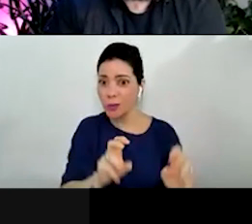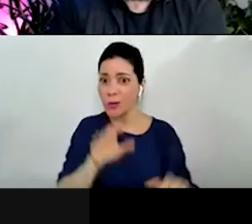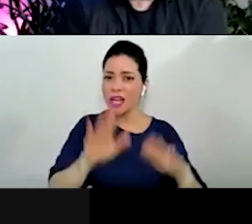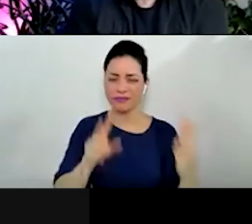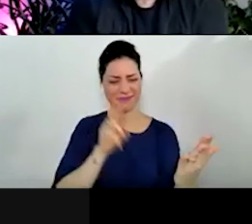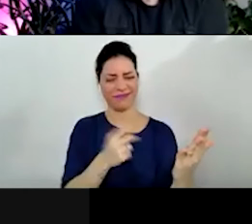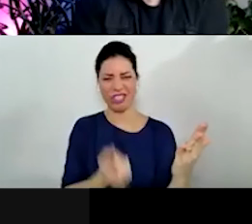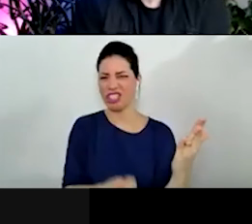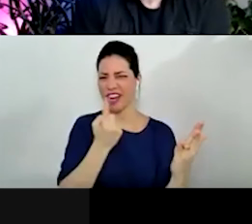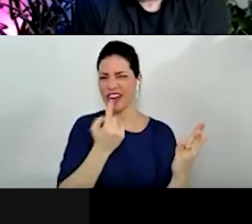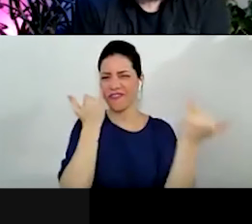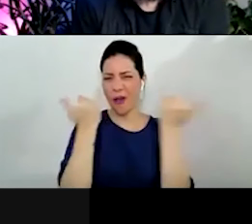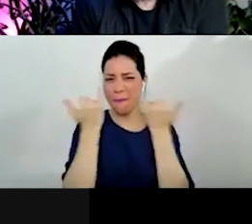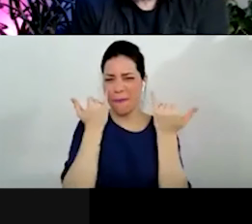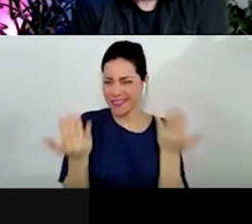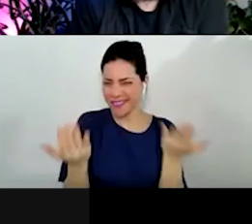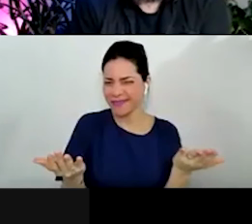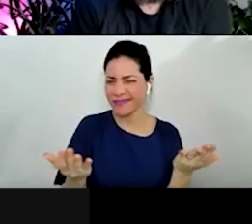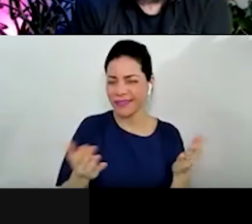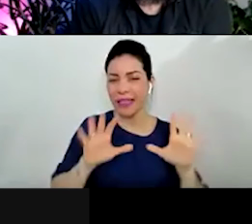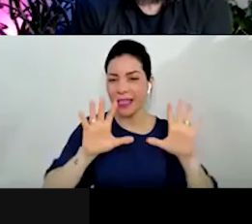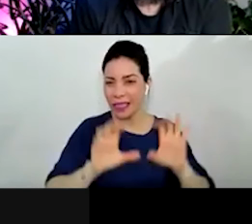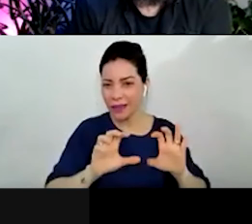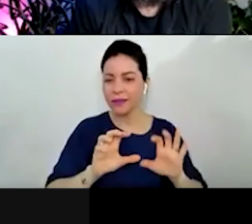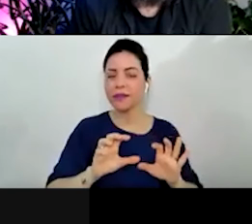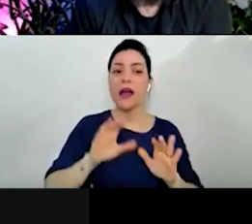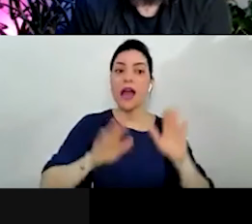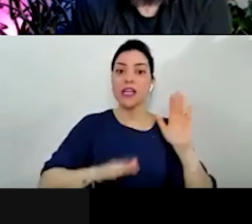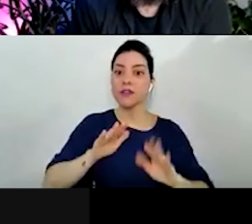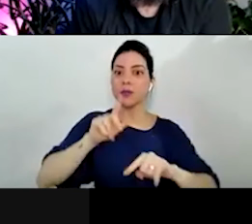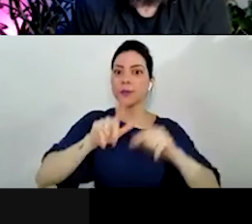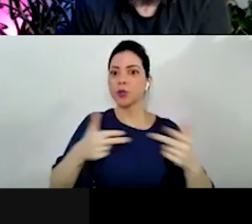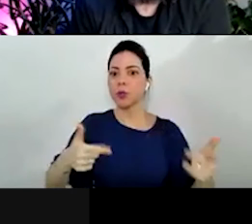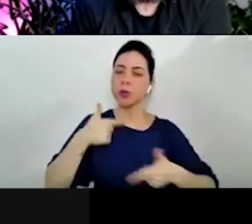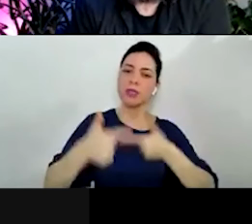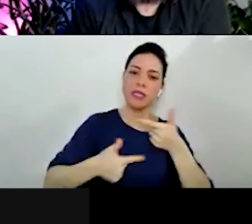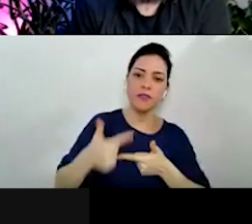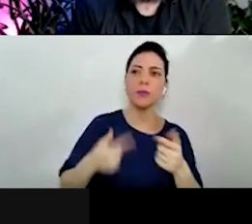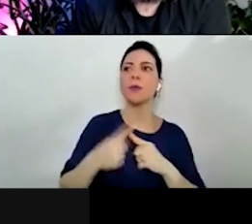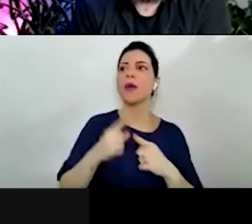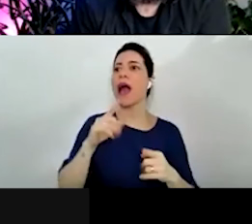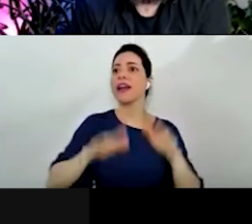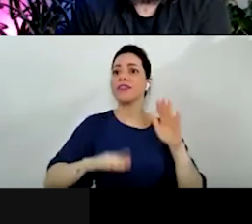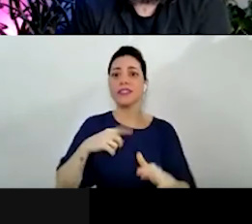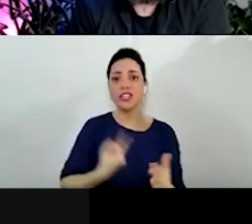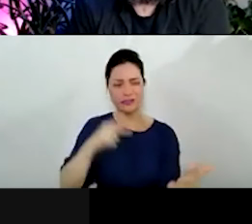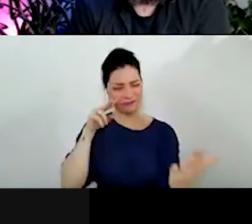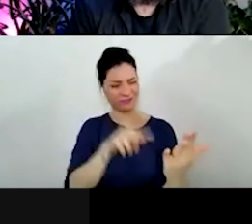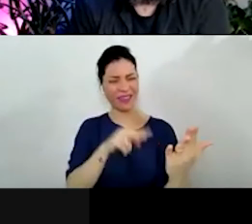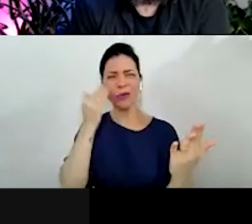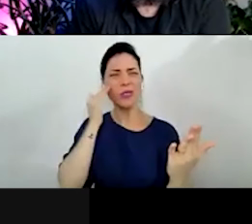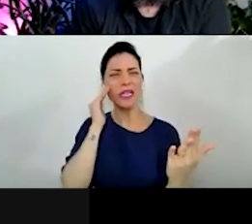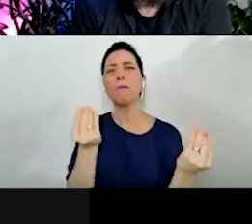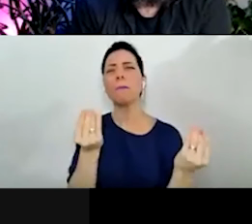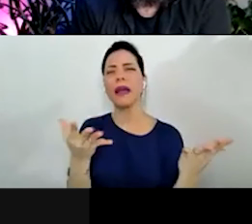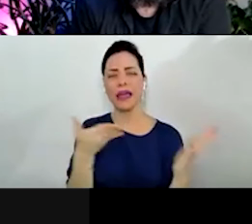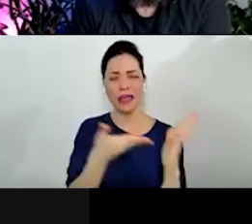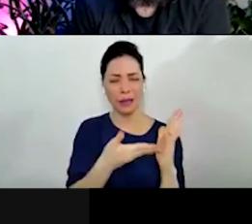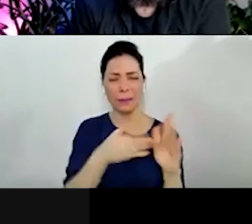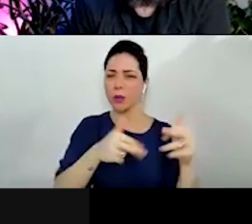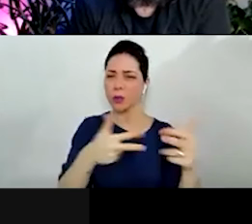estranheza nas informações são apresentadas né as vezes a gente não adquirir um produto ou serviço simplesmente quente não entendeu para que era aquele produto ou serviço